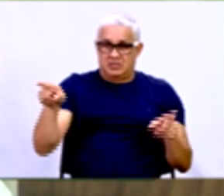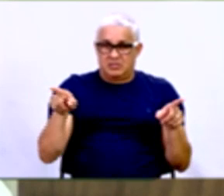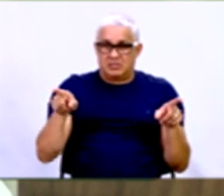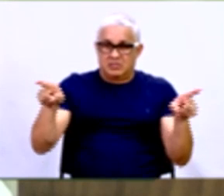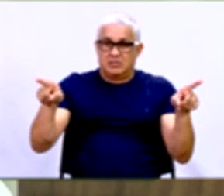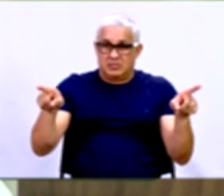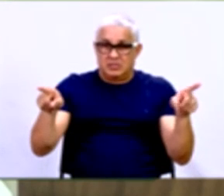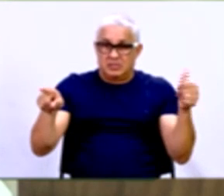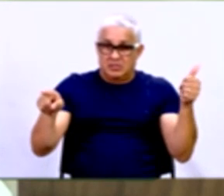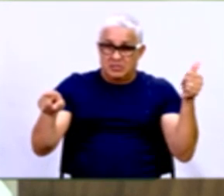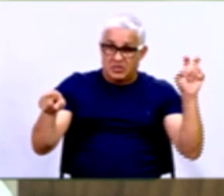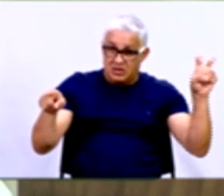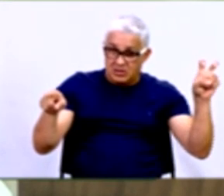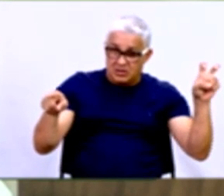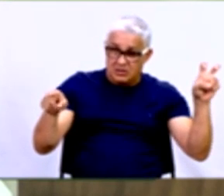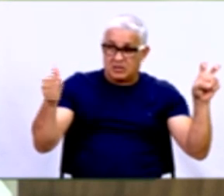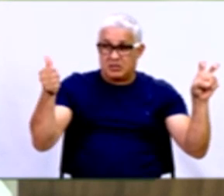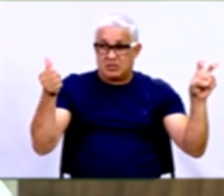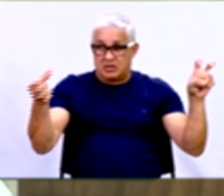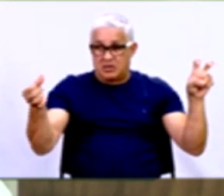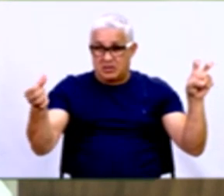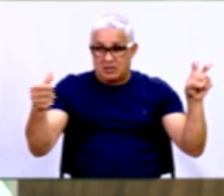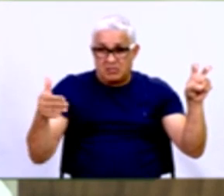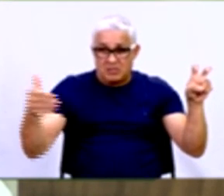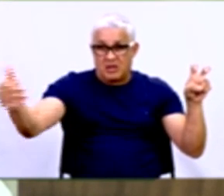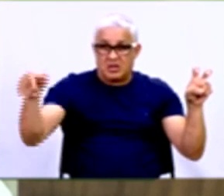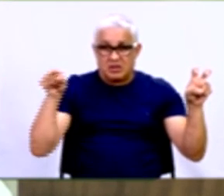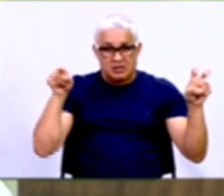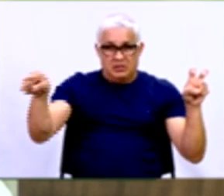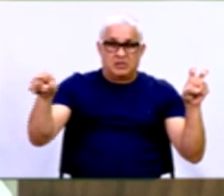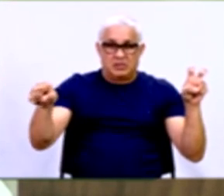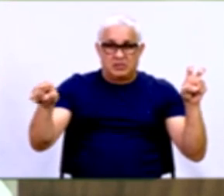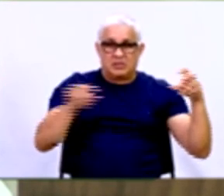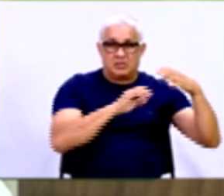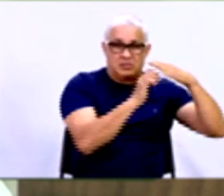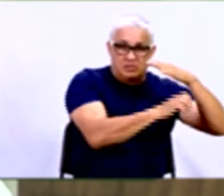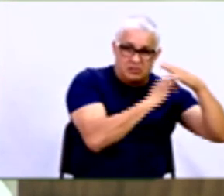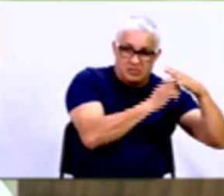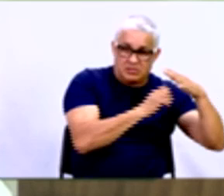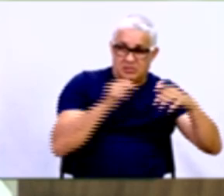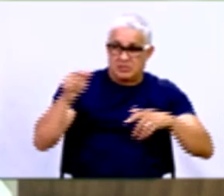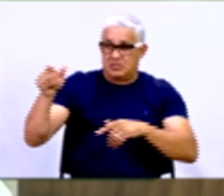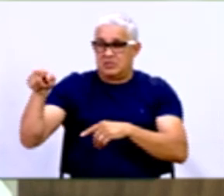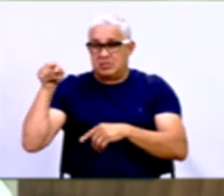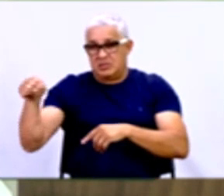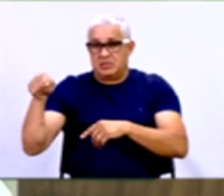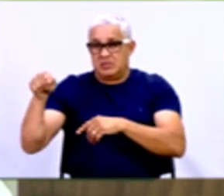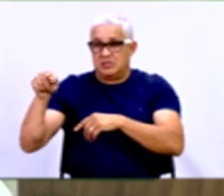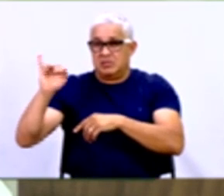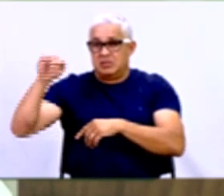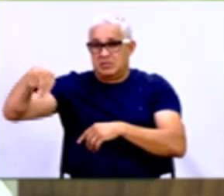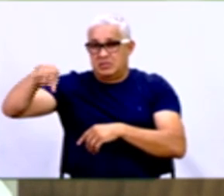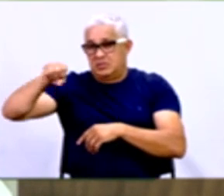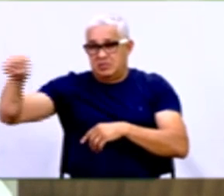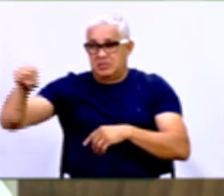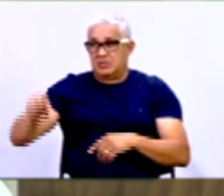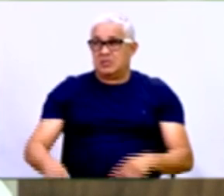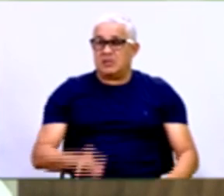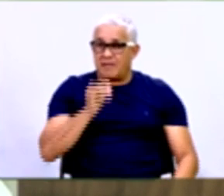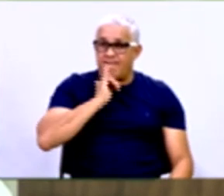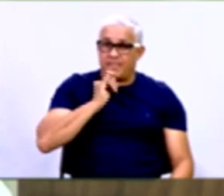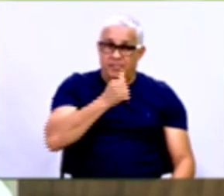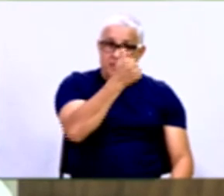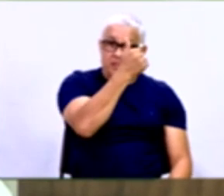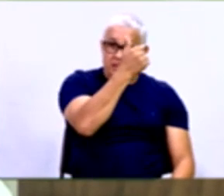Então, 15 dias serão custeados pelo empregador. O restante, ou seja, os 4 dias